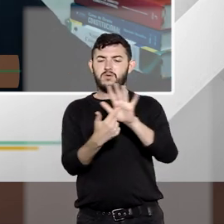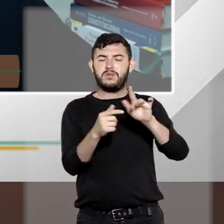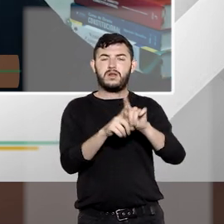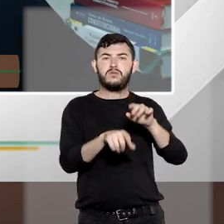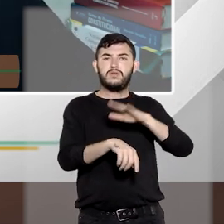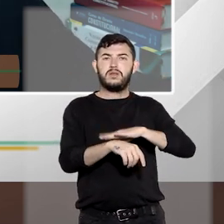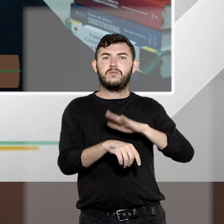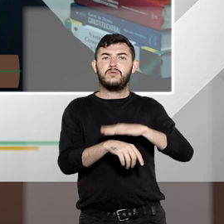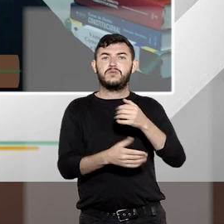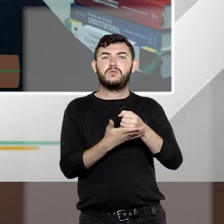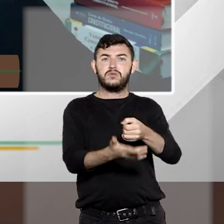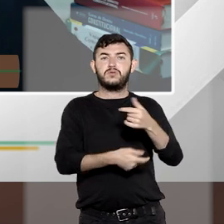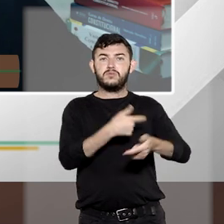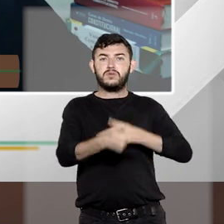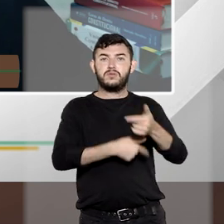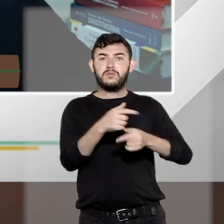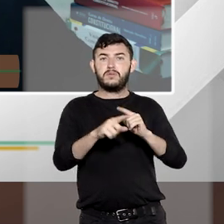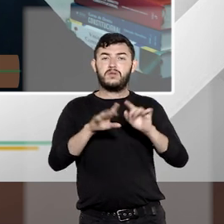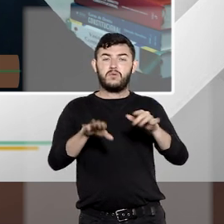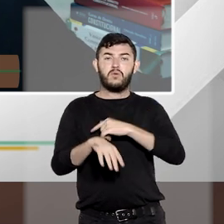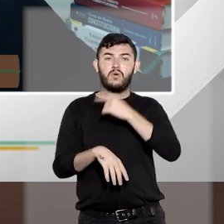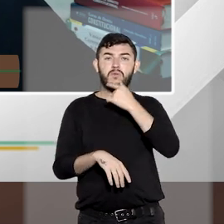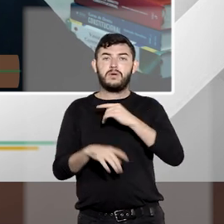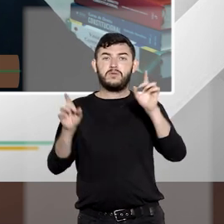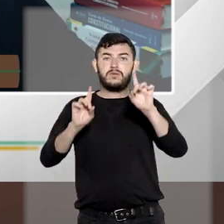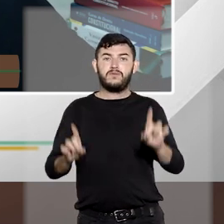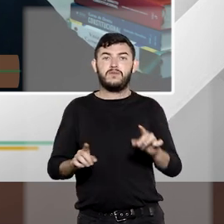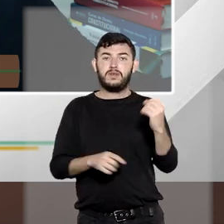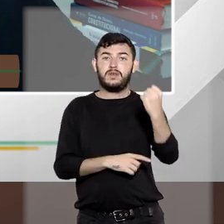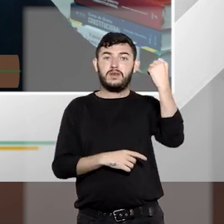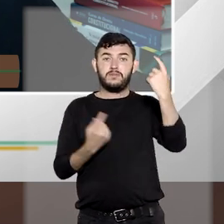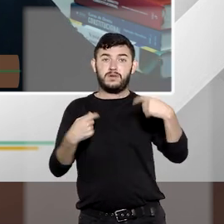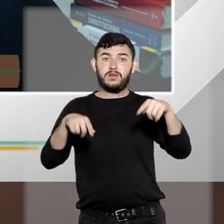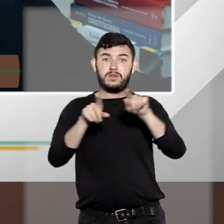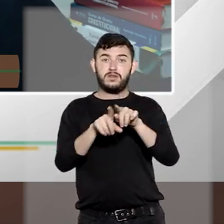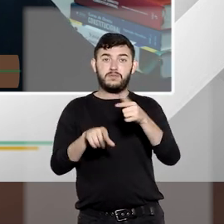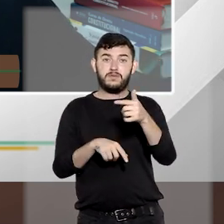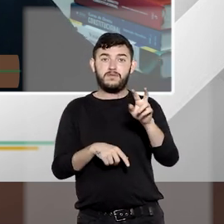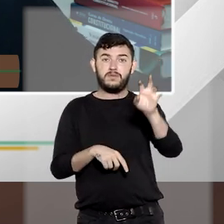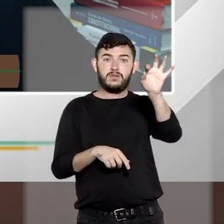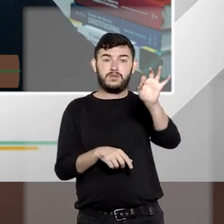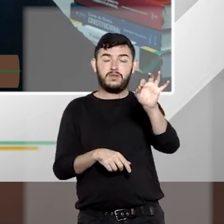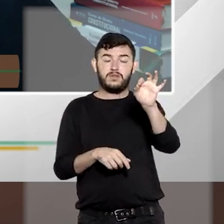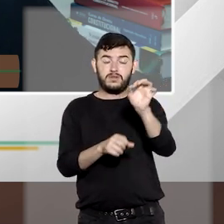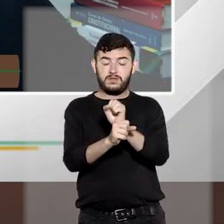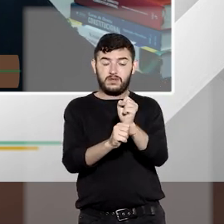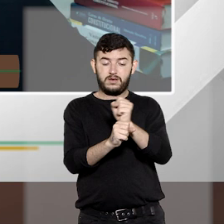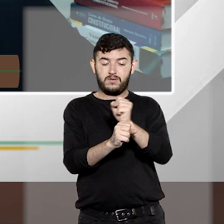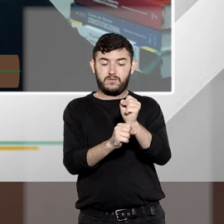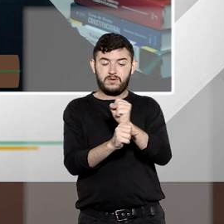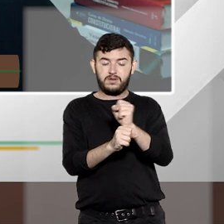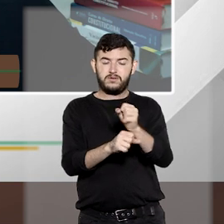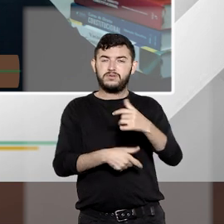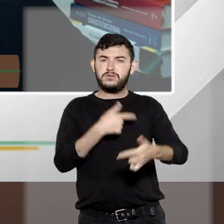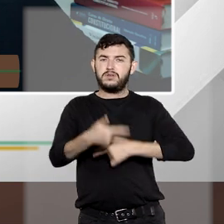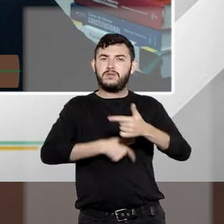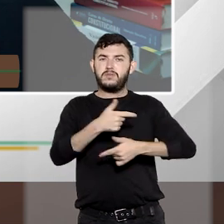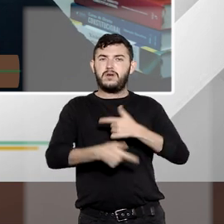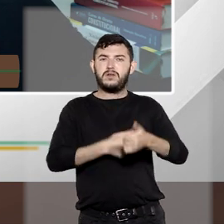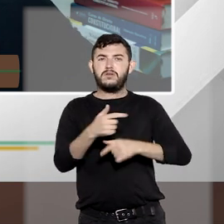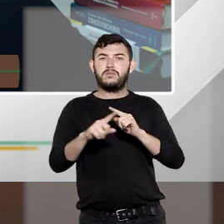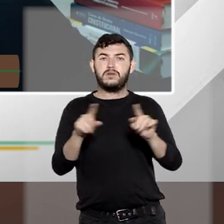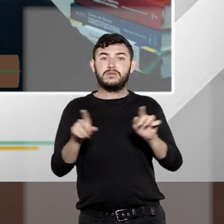pessoa, de modo que o homem com deficiência grave, ele tem que ter pelo menos ali 25 anos de contribuição. Se a deficiência dele